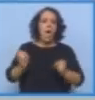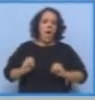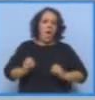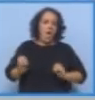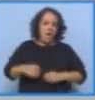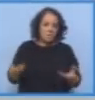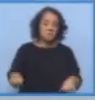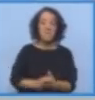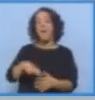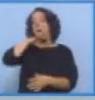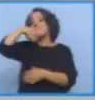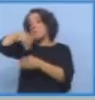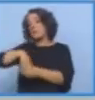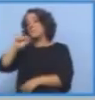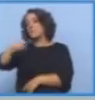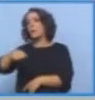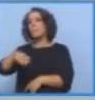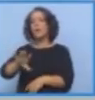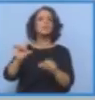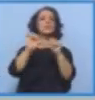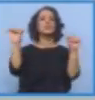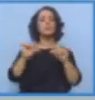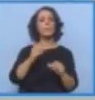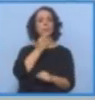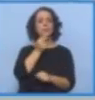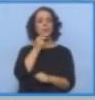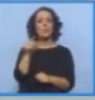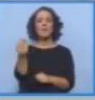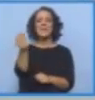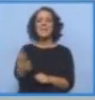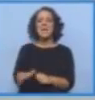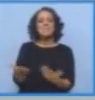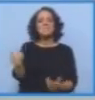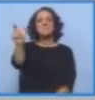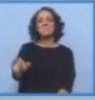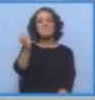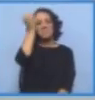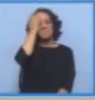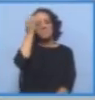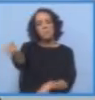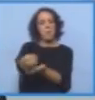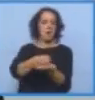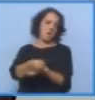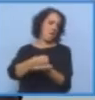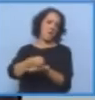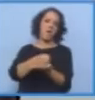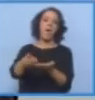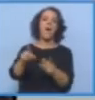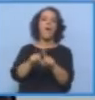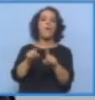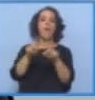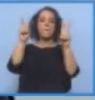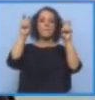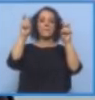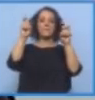família provavelmente tem, mas no sistema judaico a criança ainda não tem razão, ainda não fez o seu batismo na